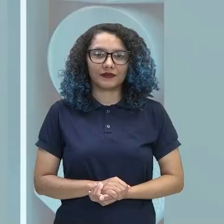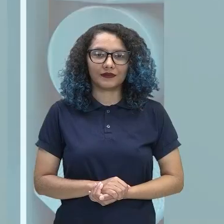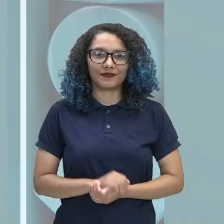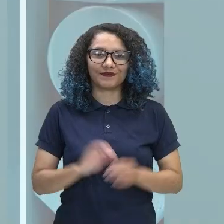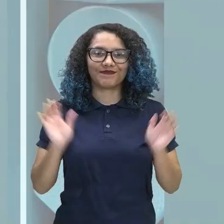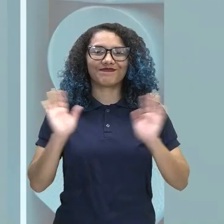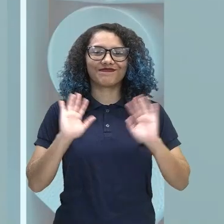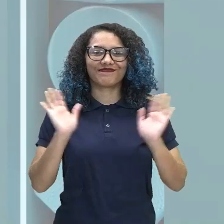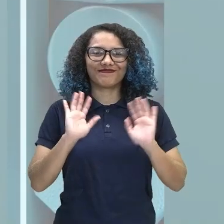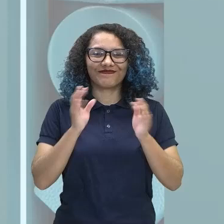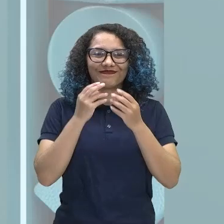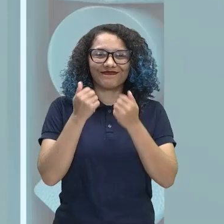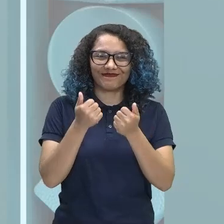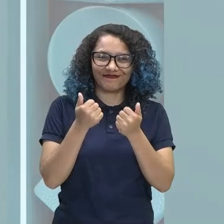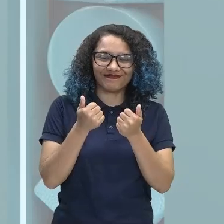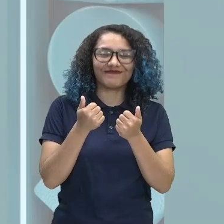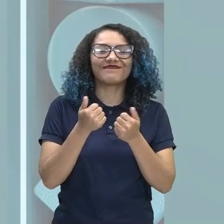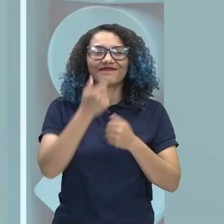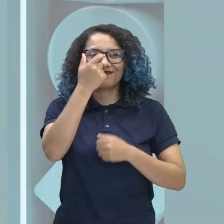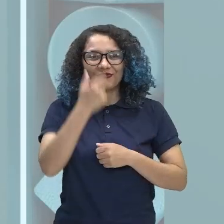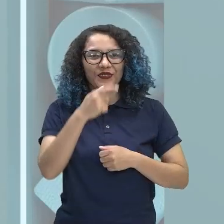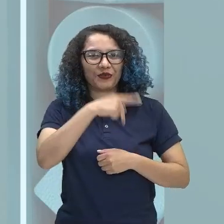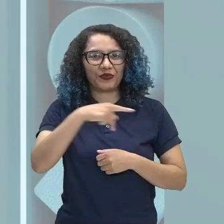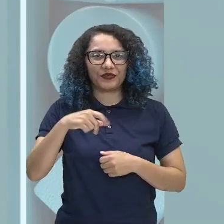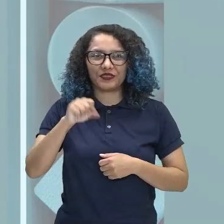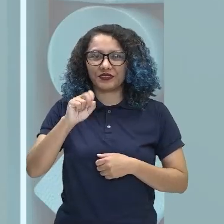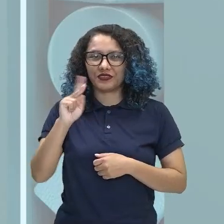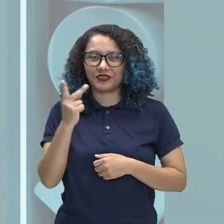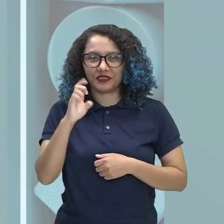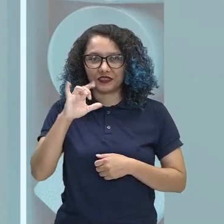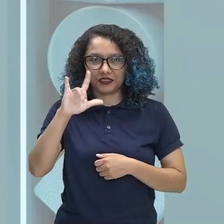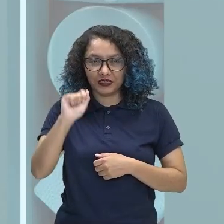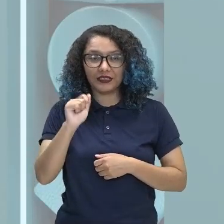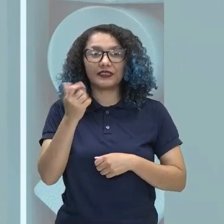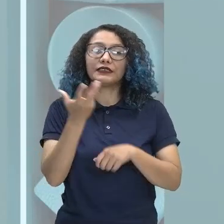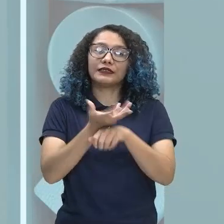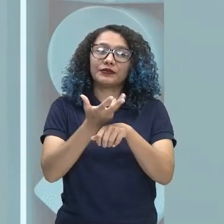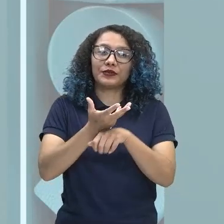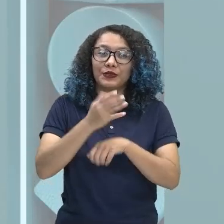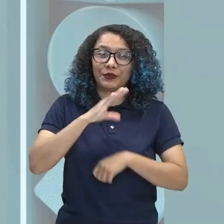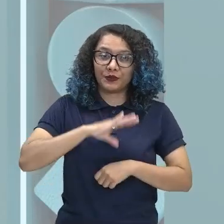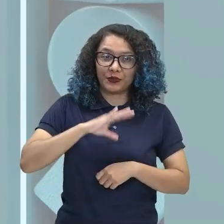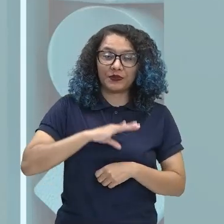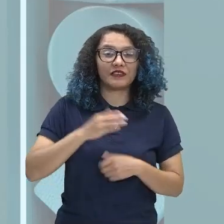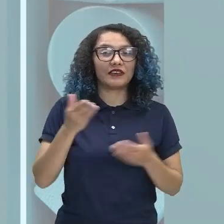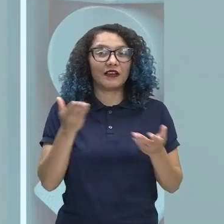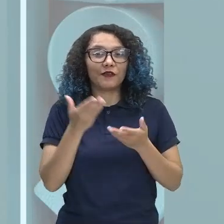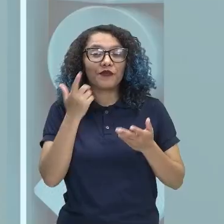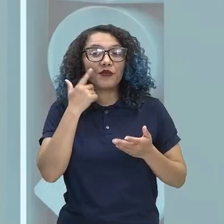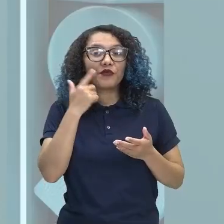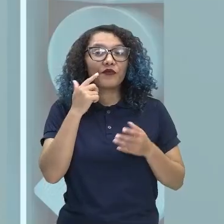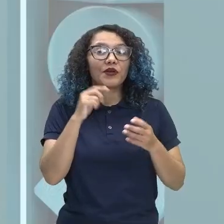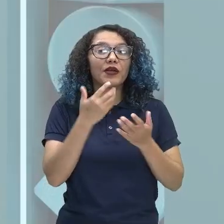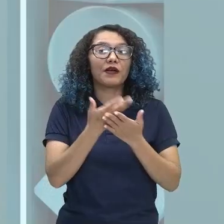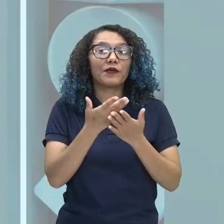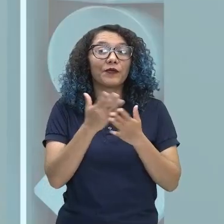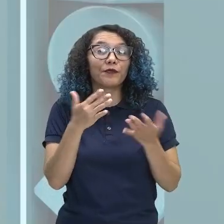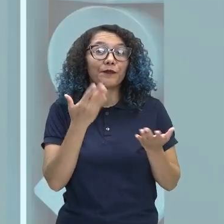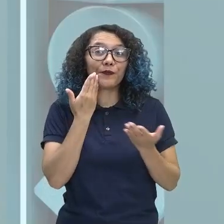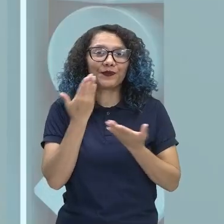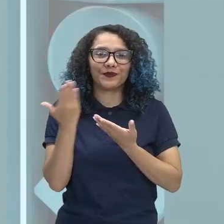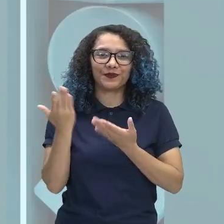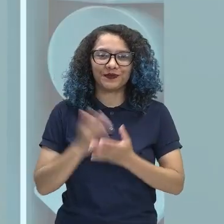Olá, alunos, tudo bem com vocês? Eu sou a professora Sheila Rodrigues, do componente de língua portuguesa. Vamos conhecer a nossa aula de hoje.